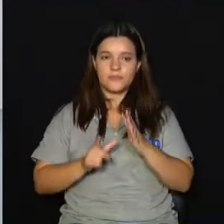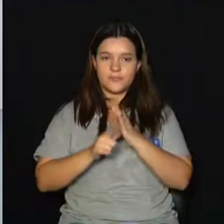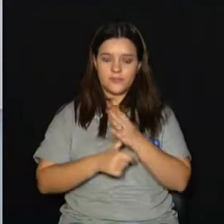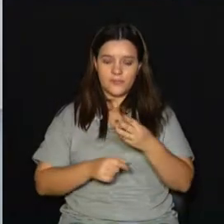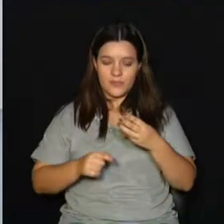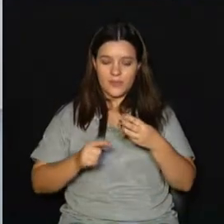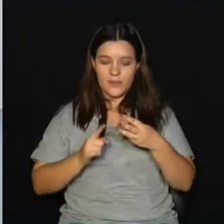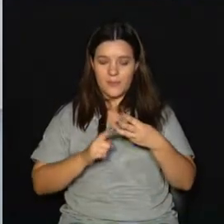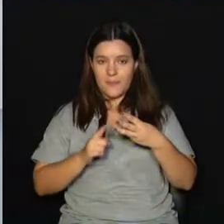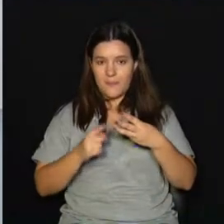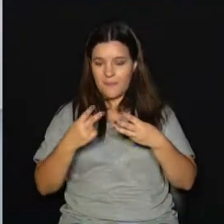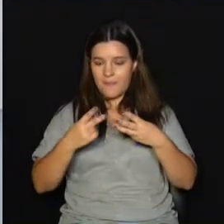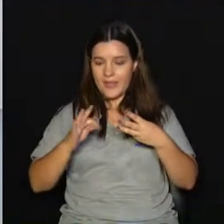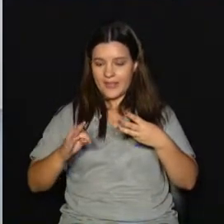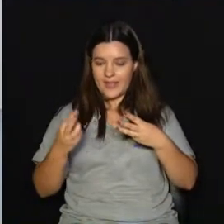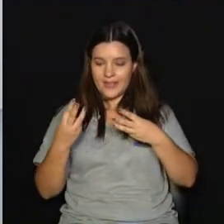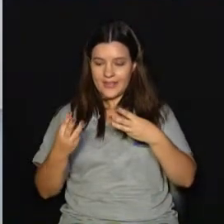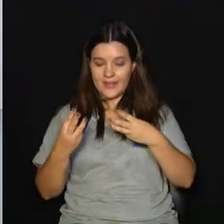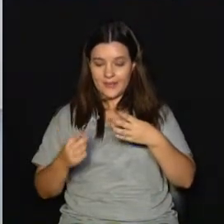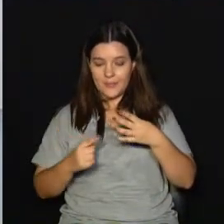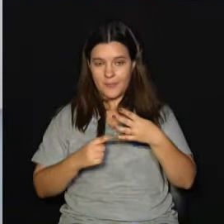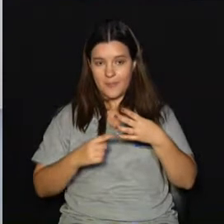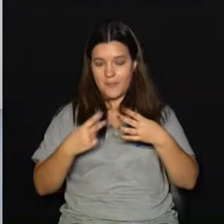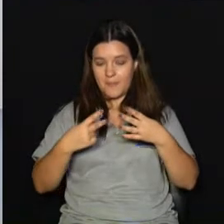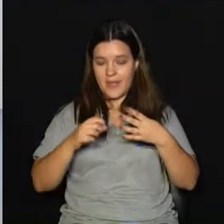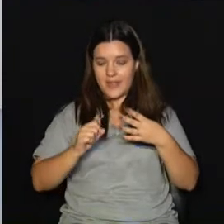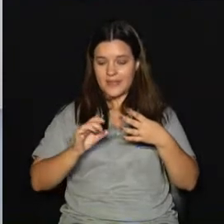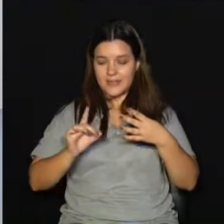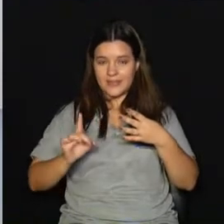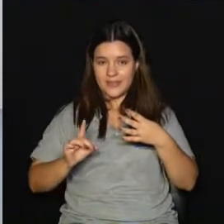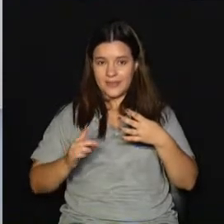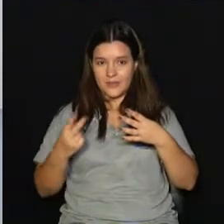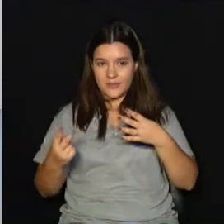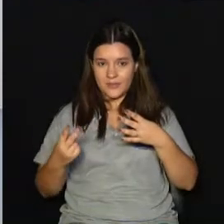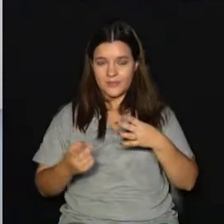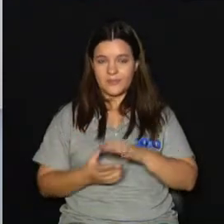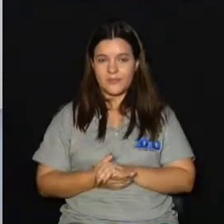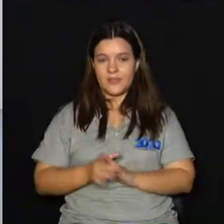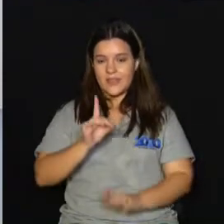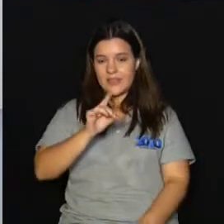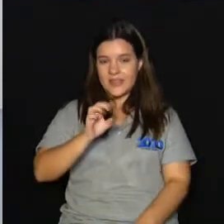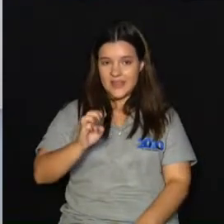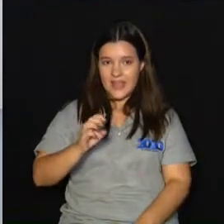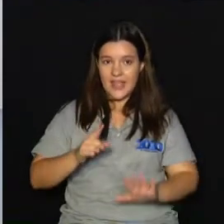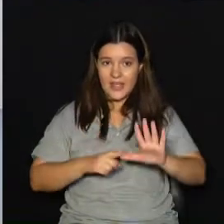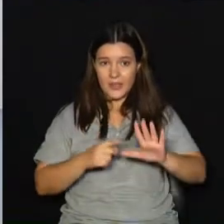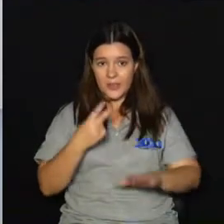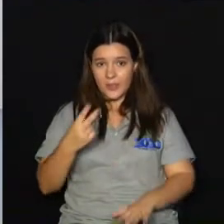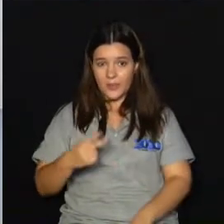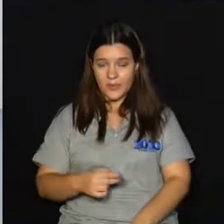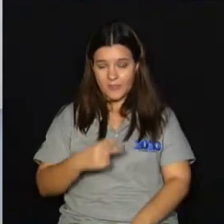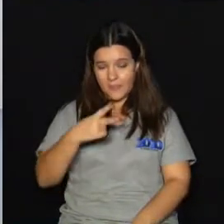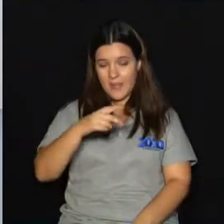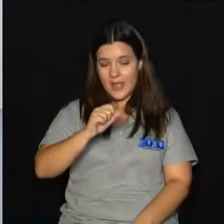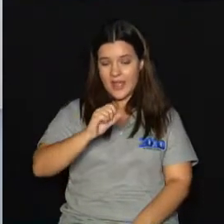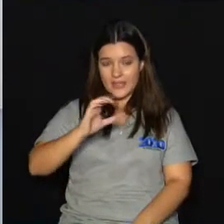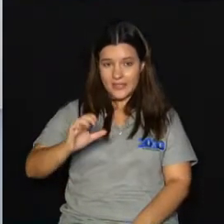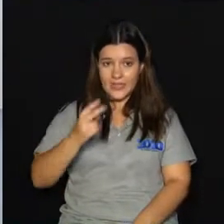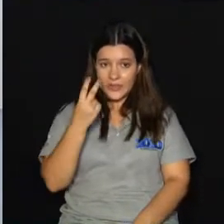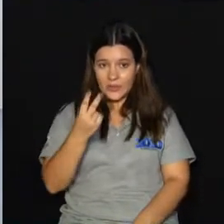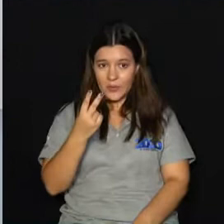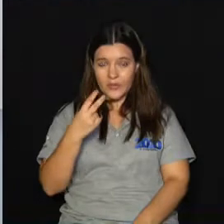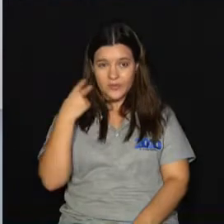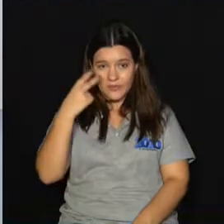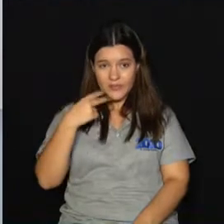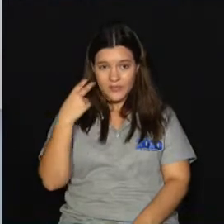com 3, PSD, 2, DEM, 2 cadeiras, PSC, também 2,